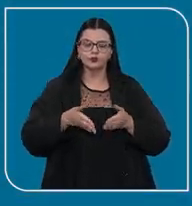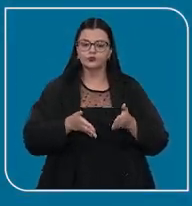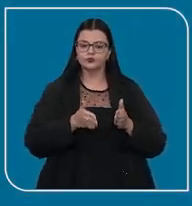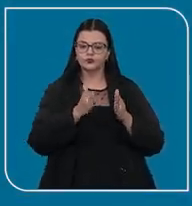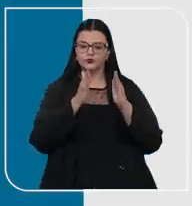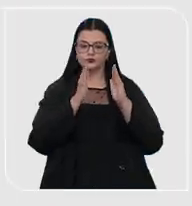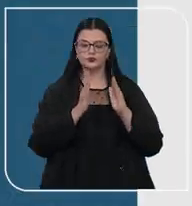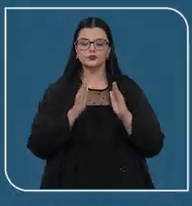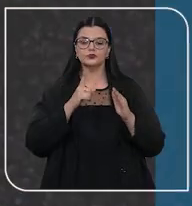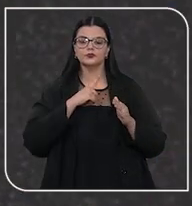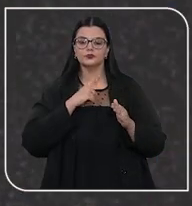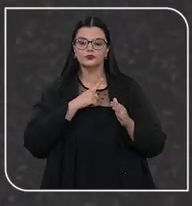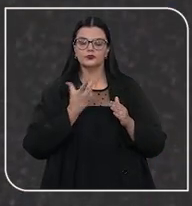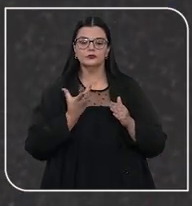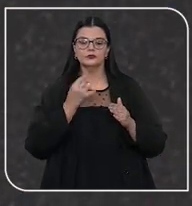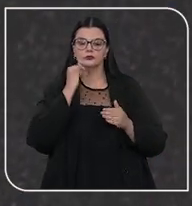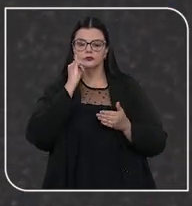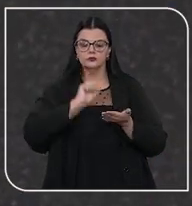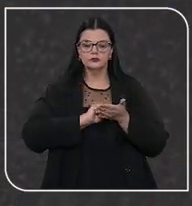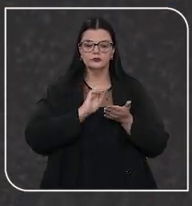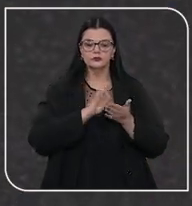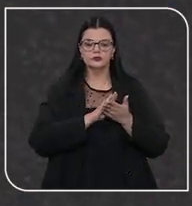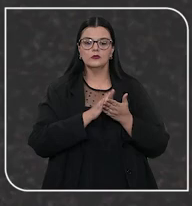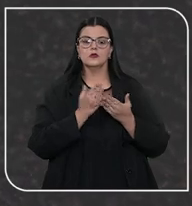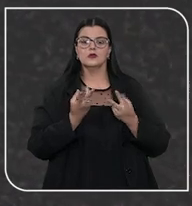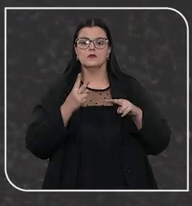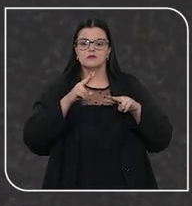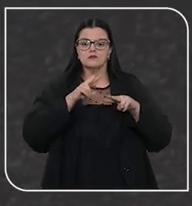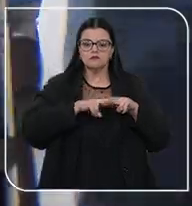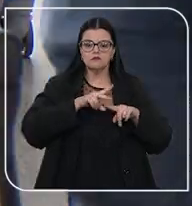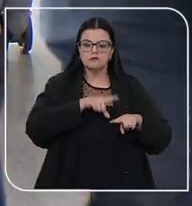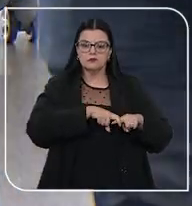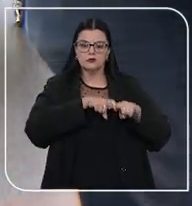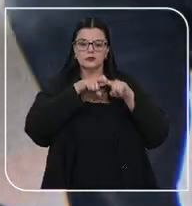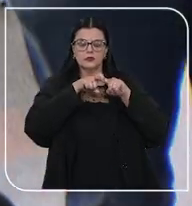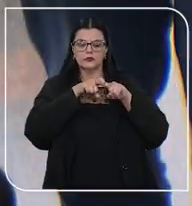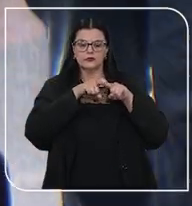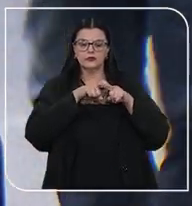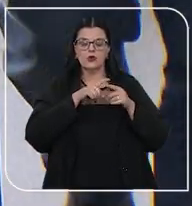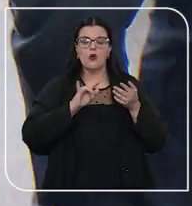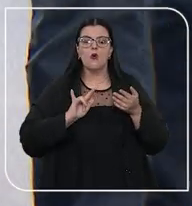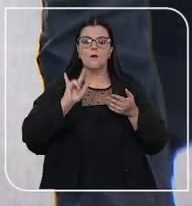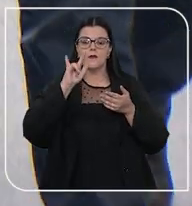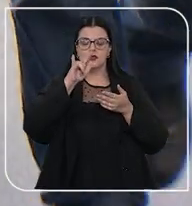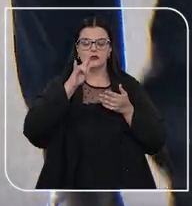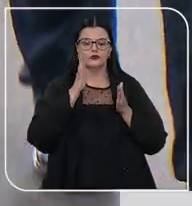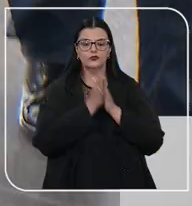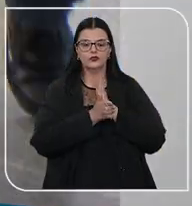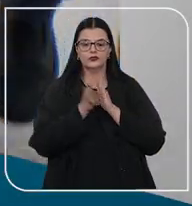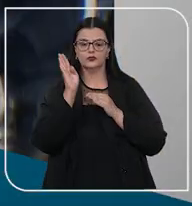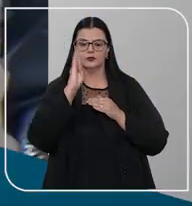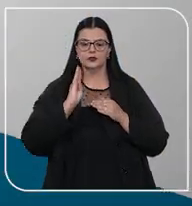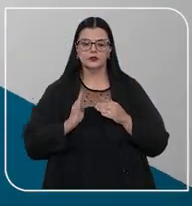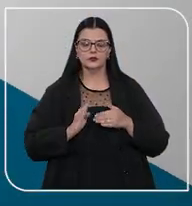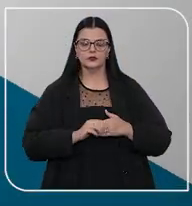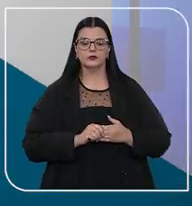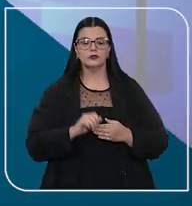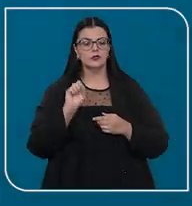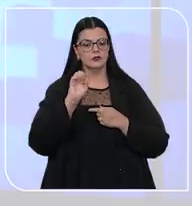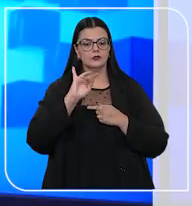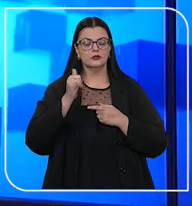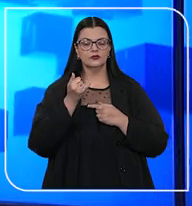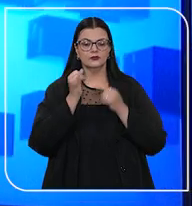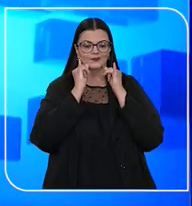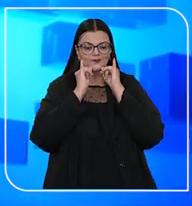E além disso, é válida ordem de apreensão do passaporte de devedor que vendeu tudo e fugiu do Brasil.